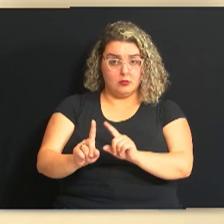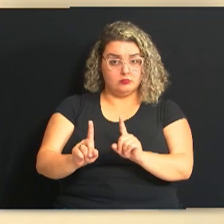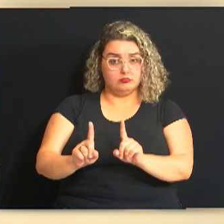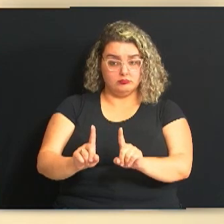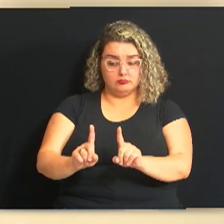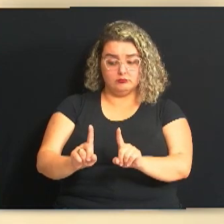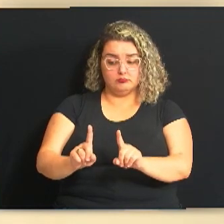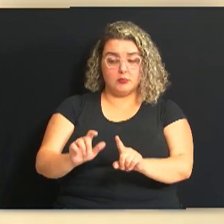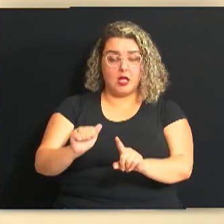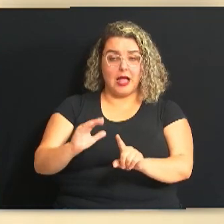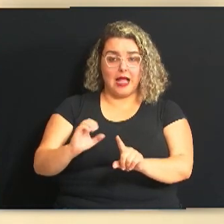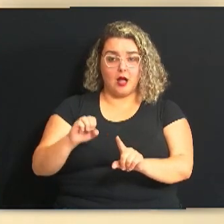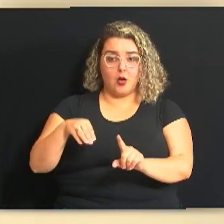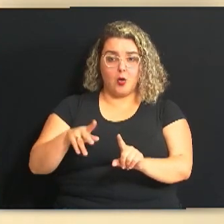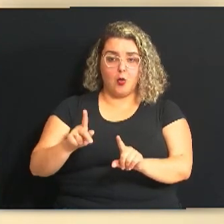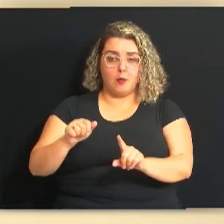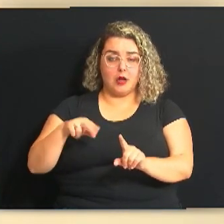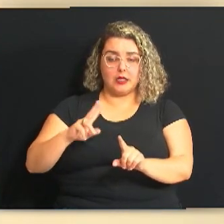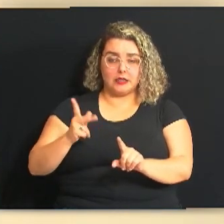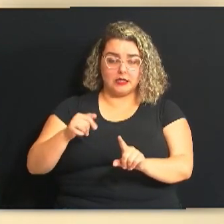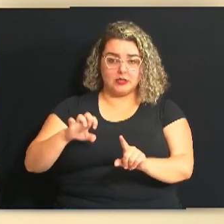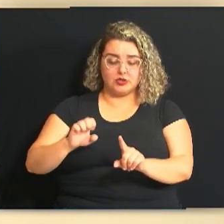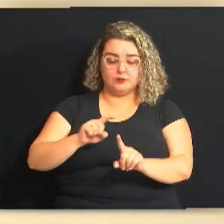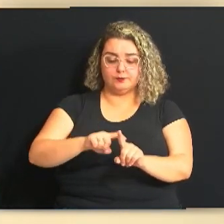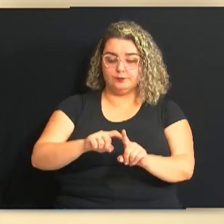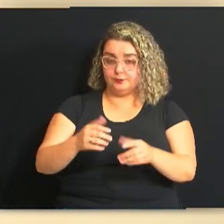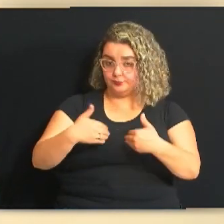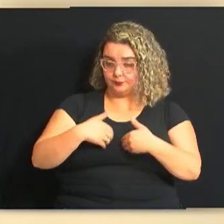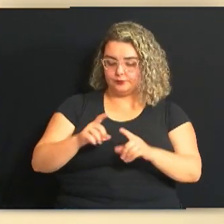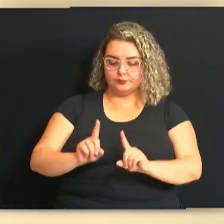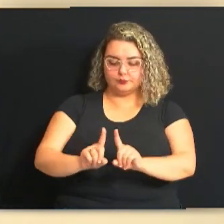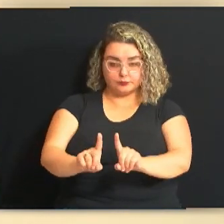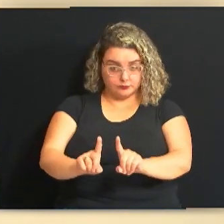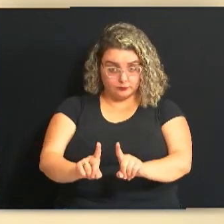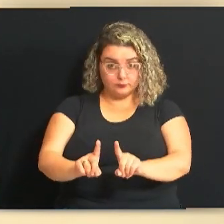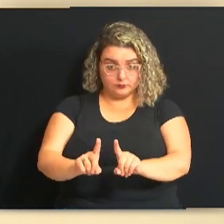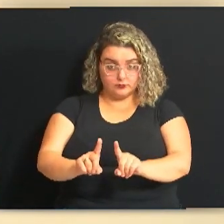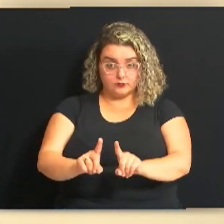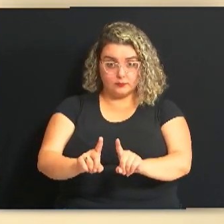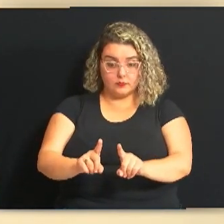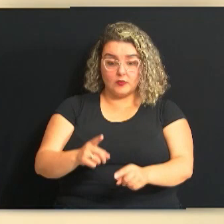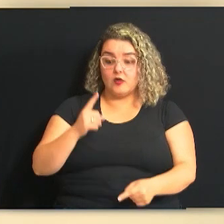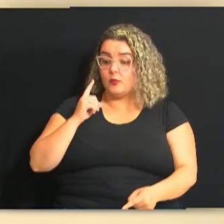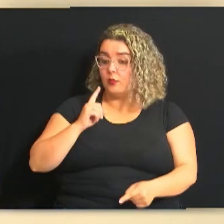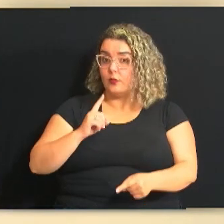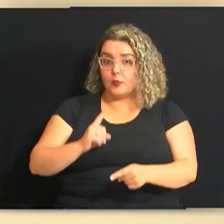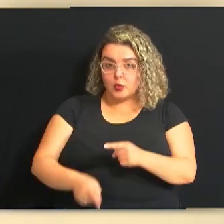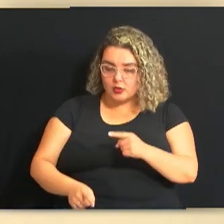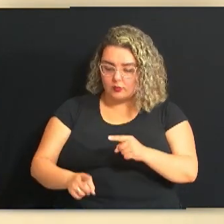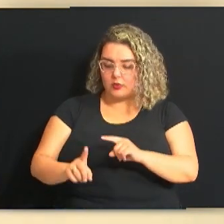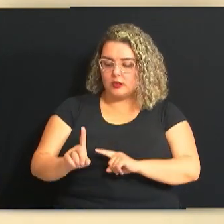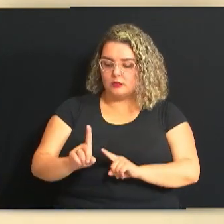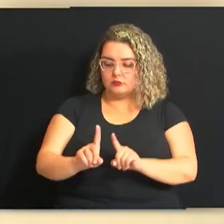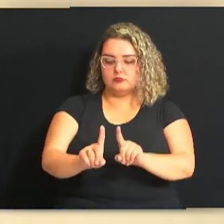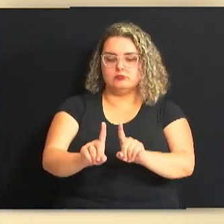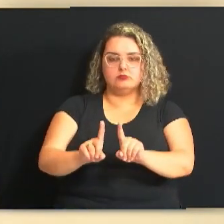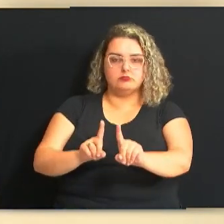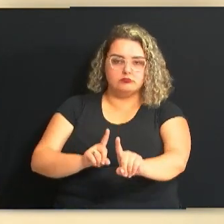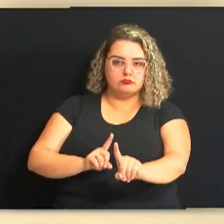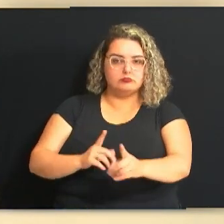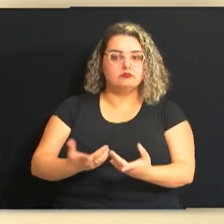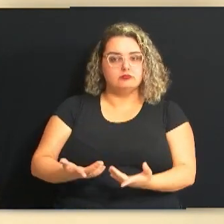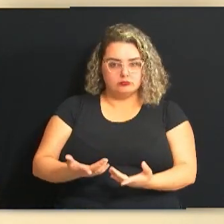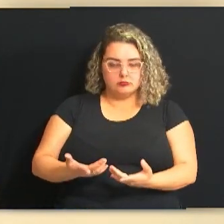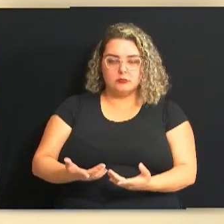nas escolas municipais. Esse agendamento eu consegui realizar, fui muito bem atendido na Secretaria de